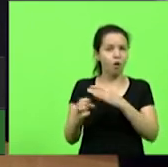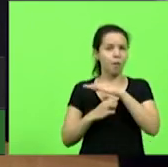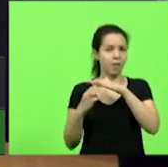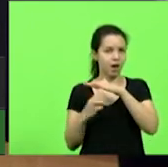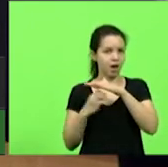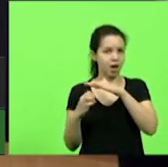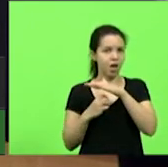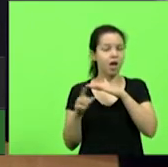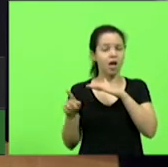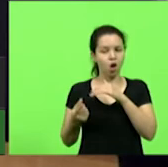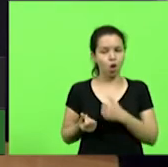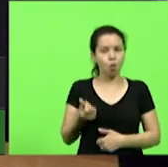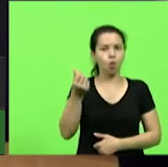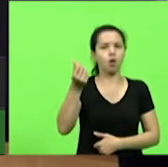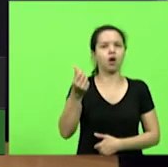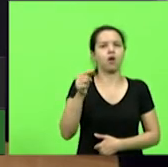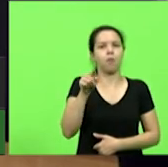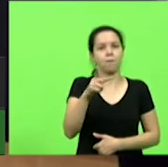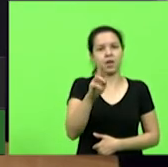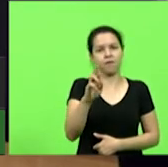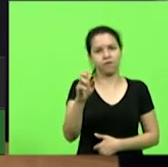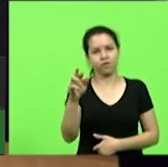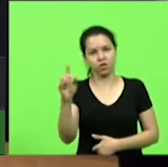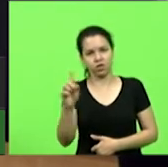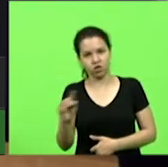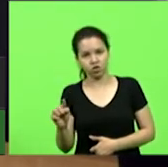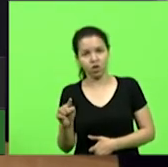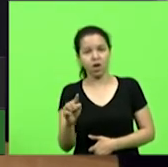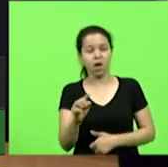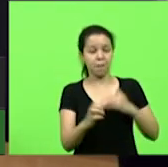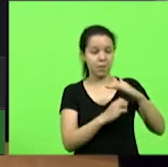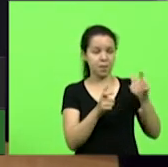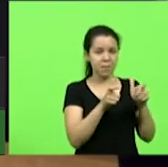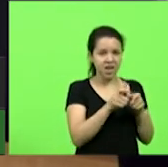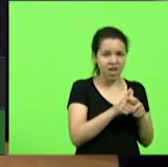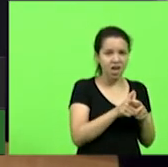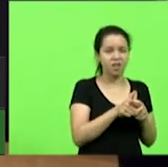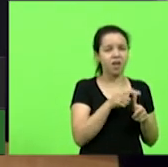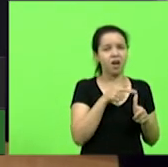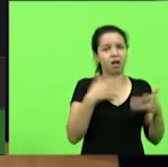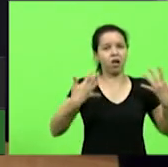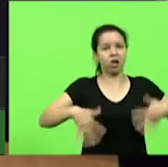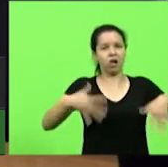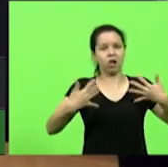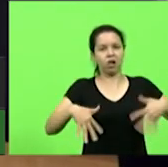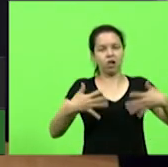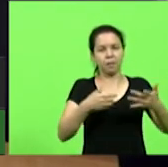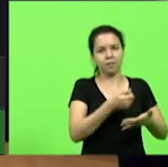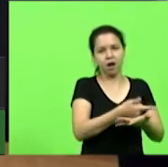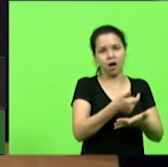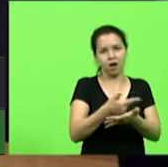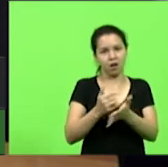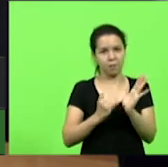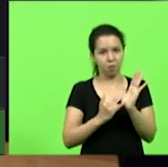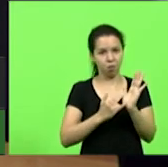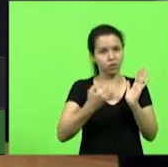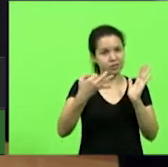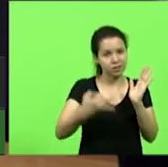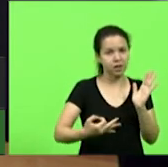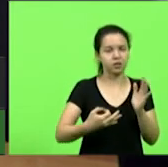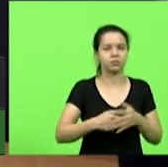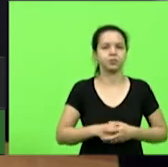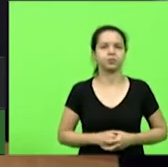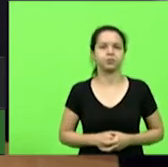com o prefis e com o refis, enquanto o pequeno empresário se arrebenta para pagar em dia o seu imposto. Então, eu sei que agora é uma